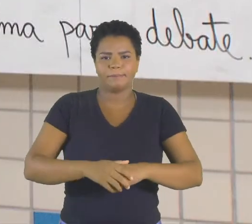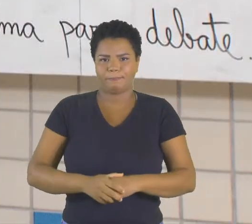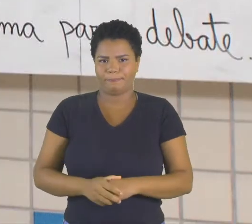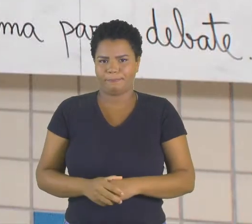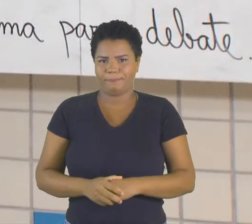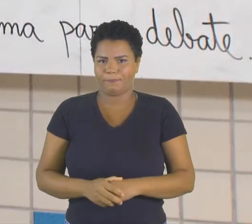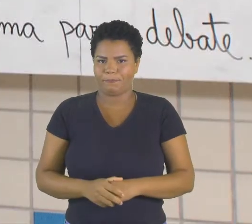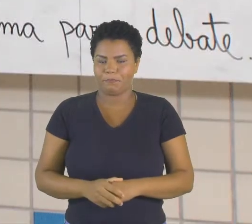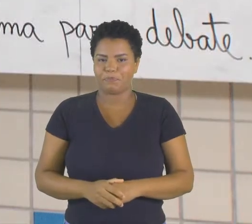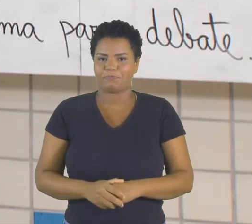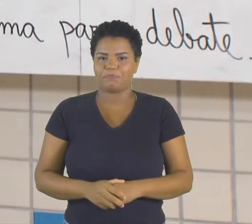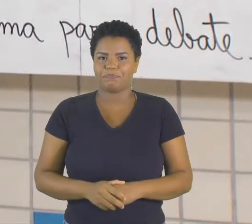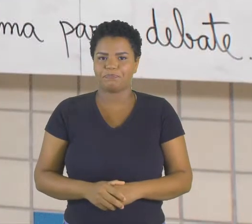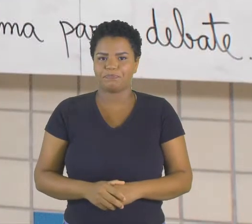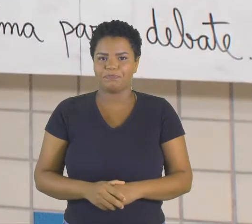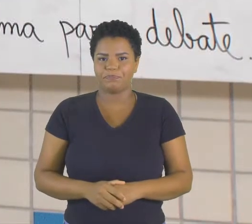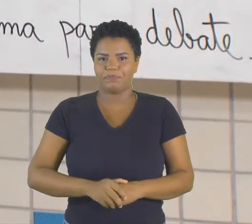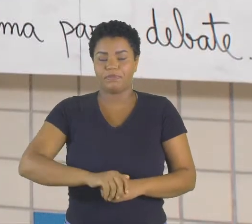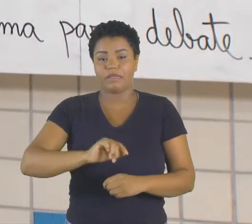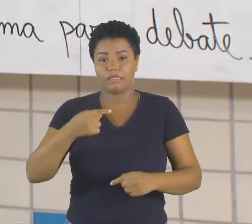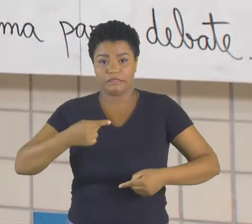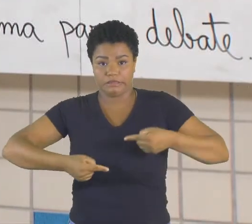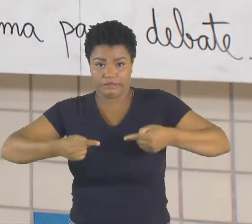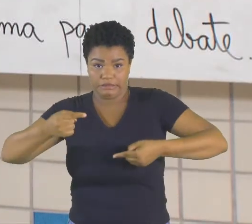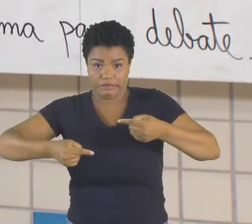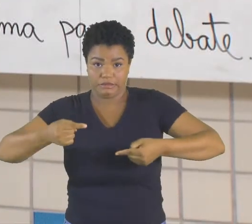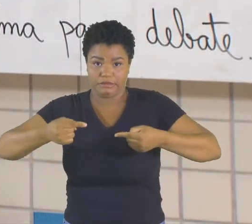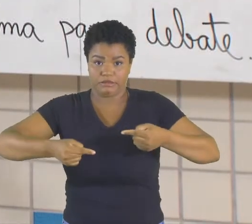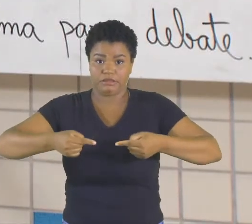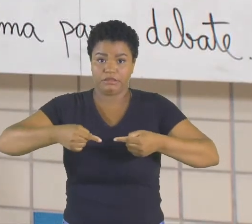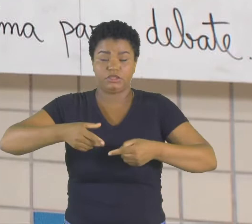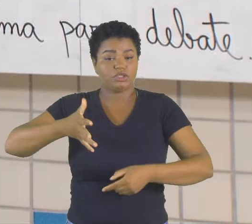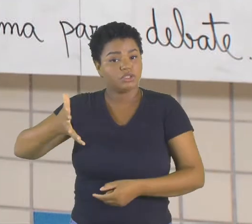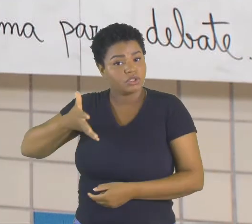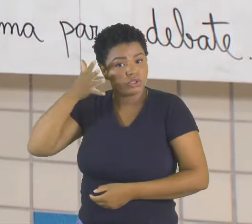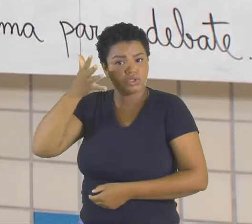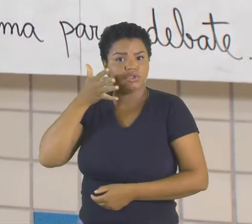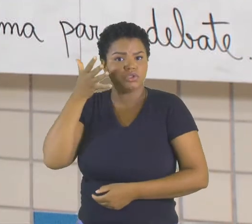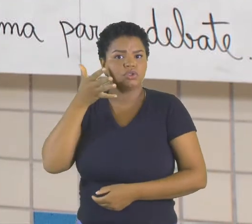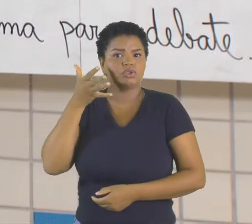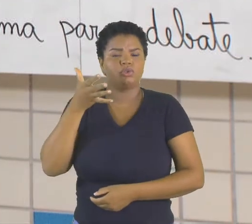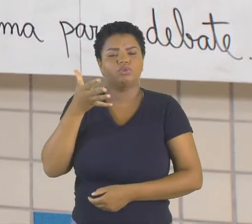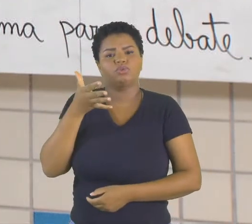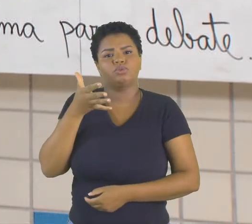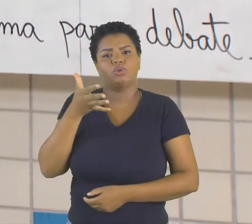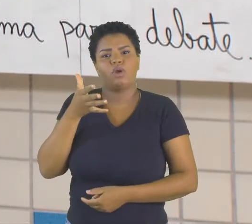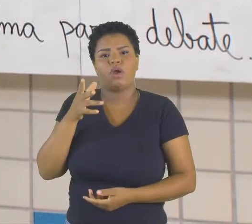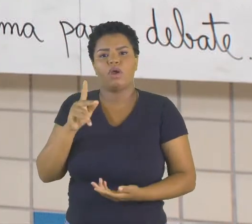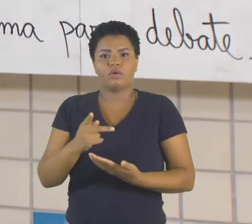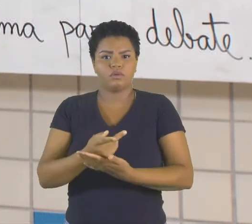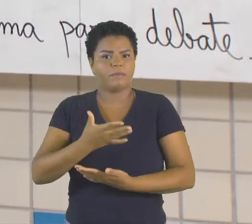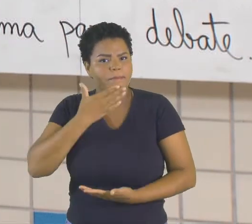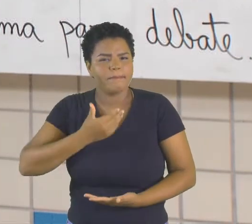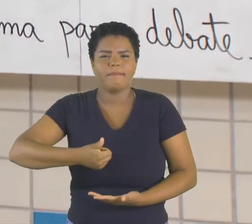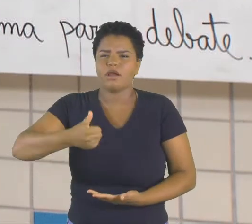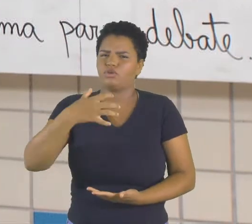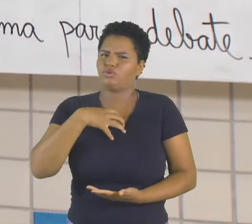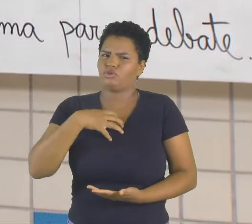com que esse debate, esse discurso ocorra da melhor maneira